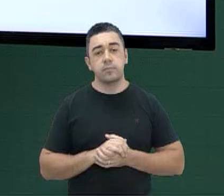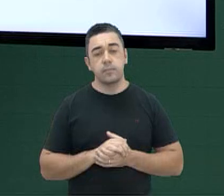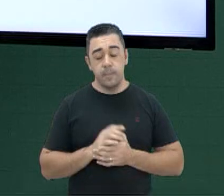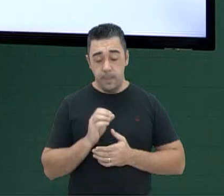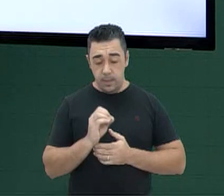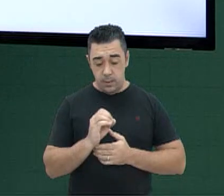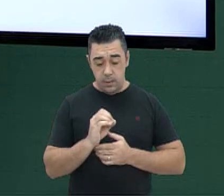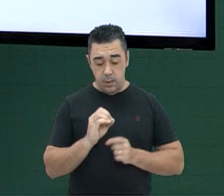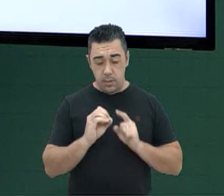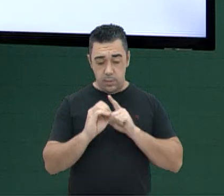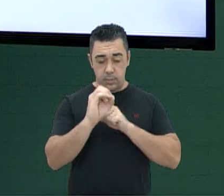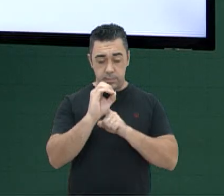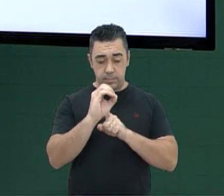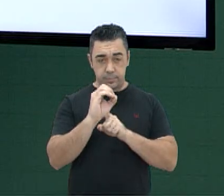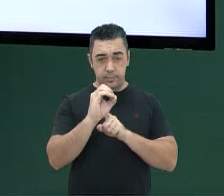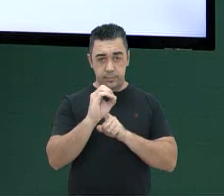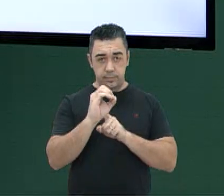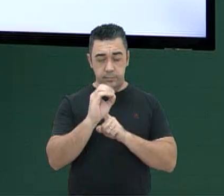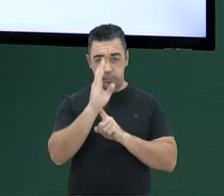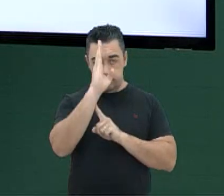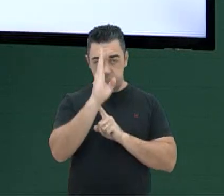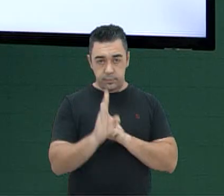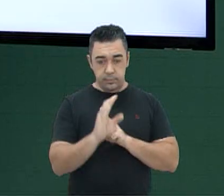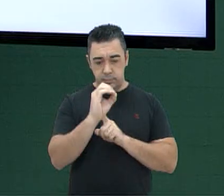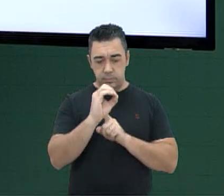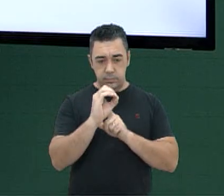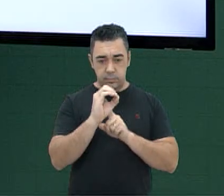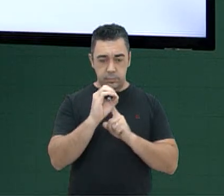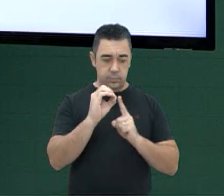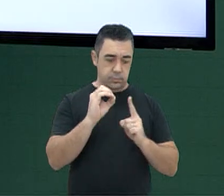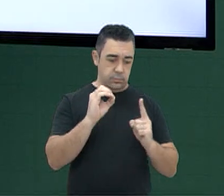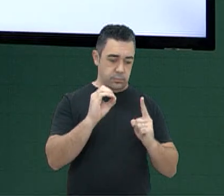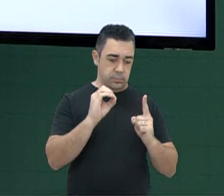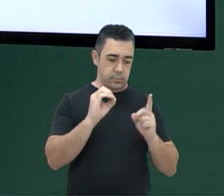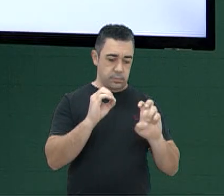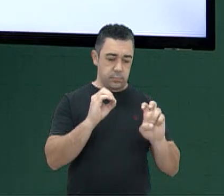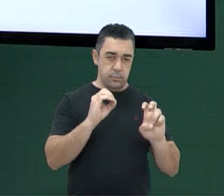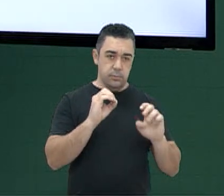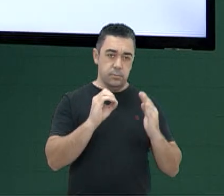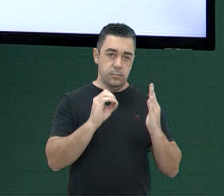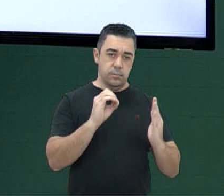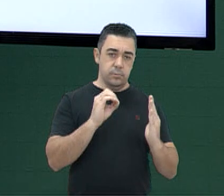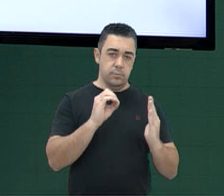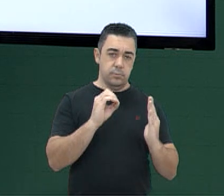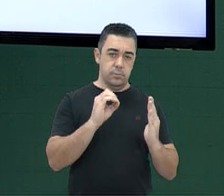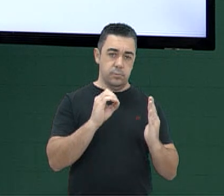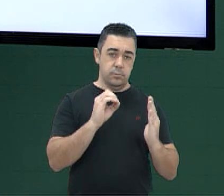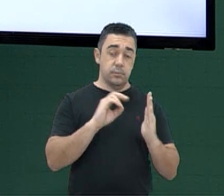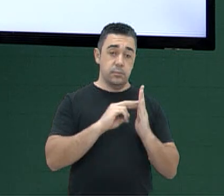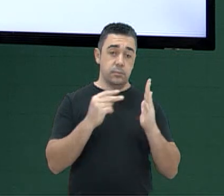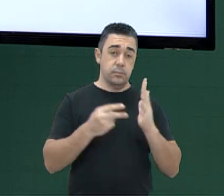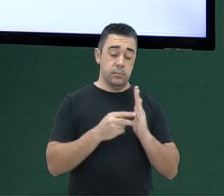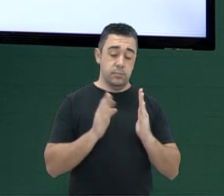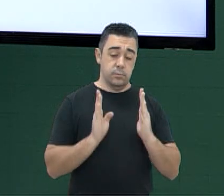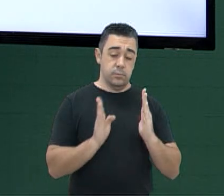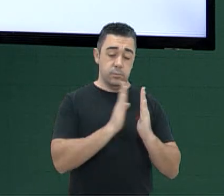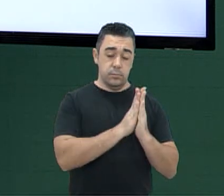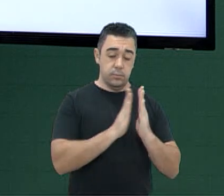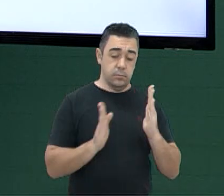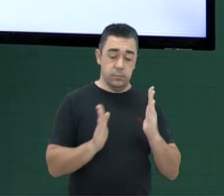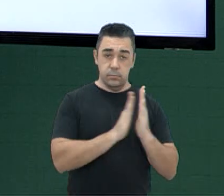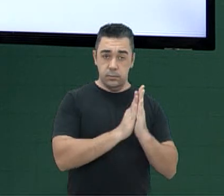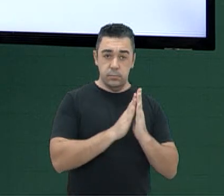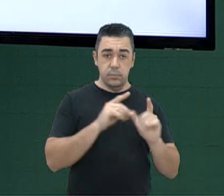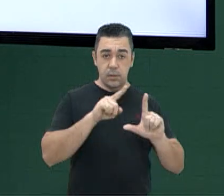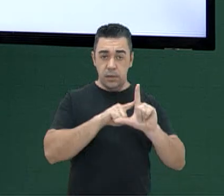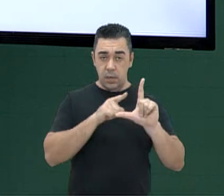graus principal meridiano, meridiano de Greenwich, e aqui nós temos o segundo meridiano 15 graus, quer dizer que a distância em